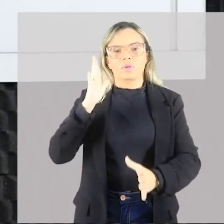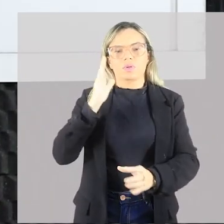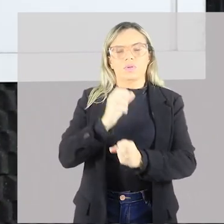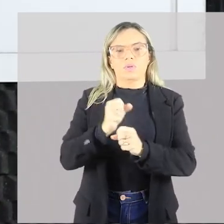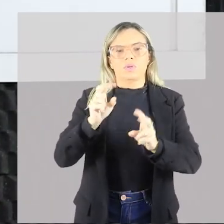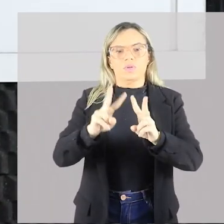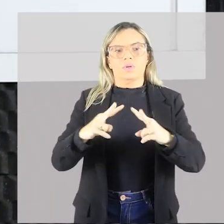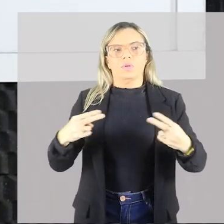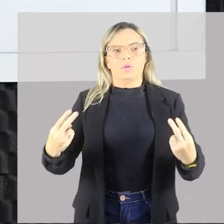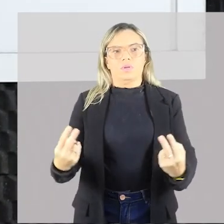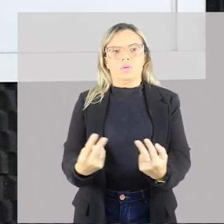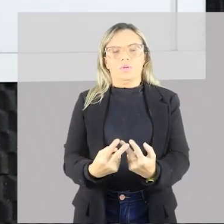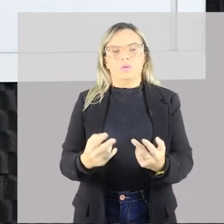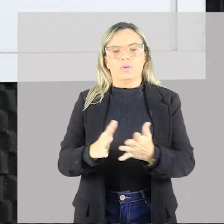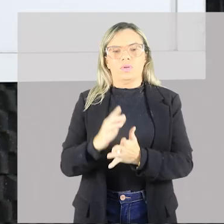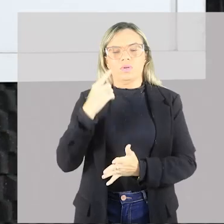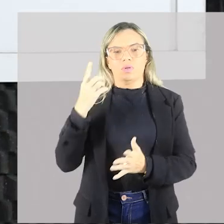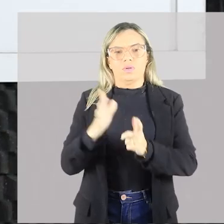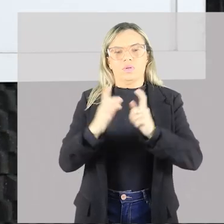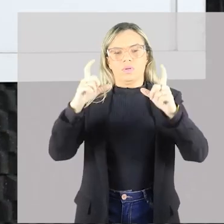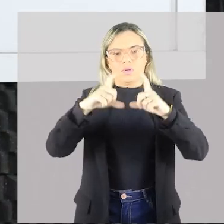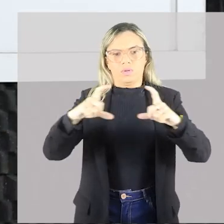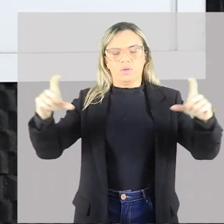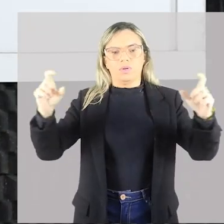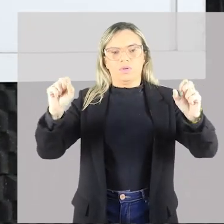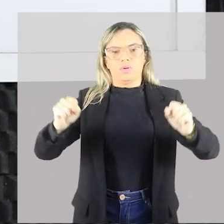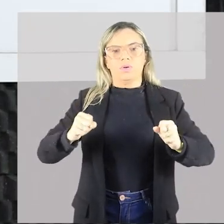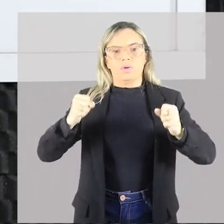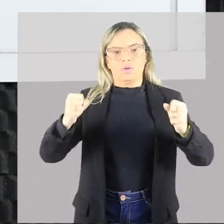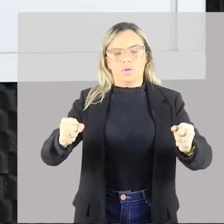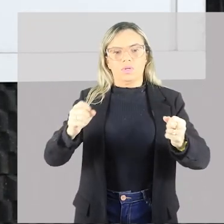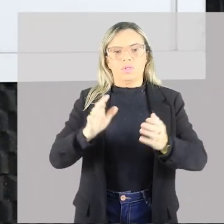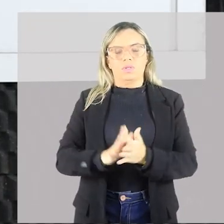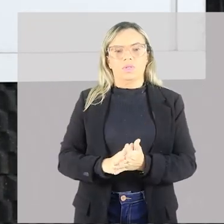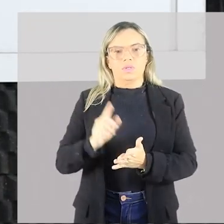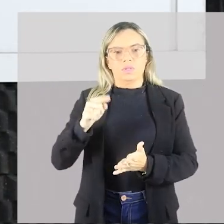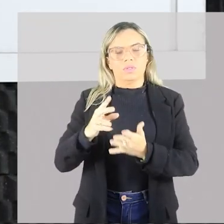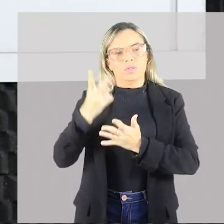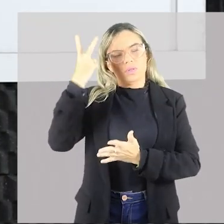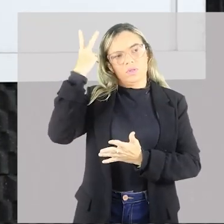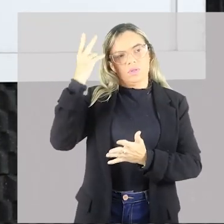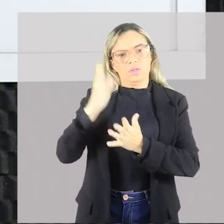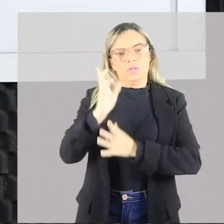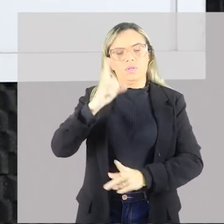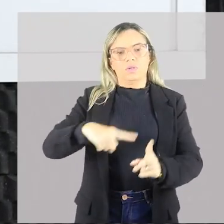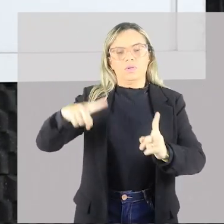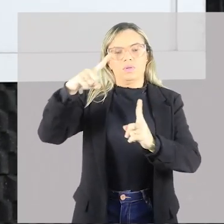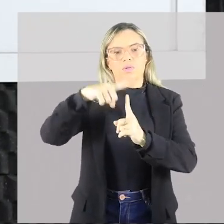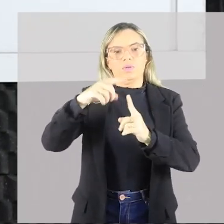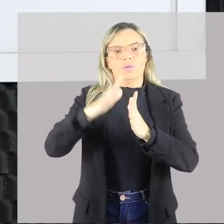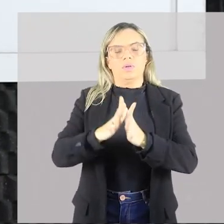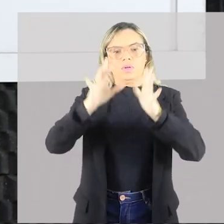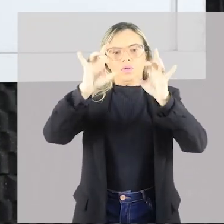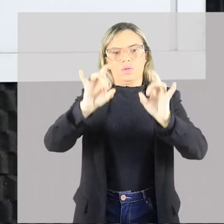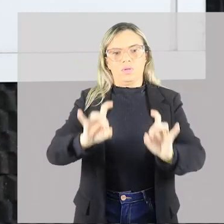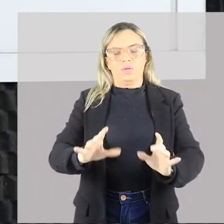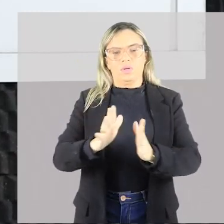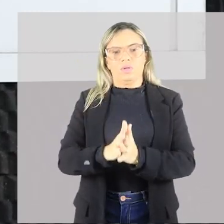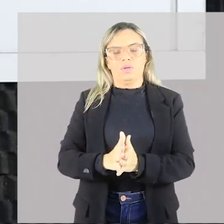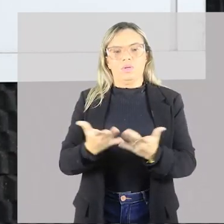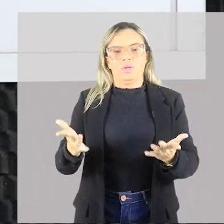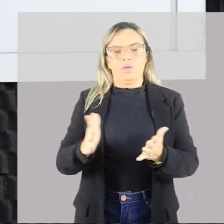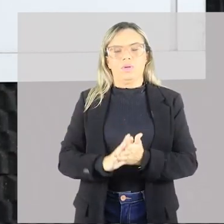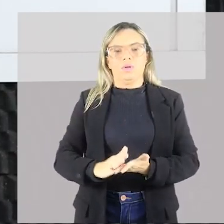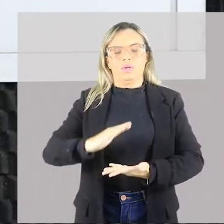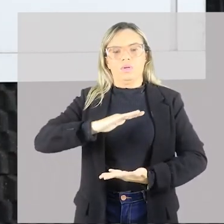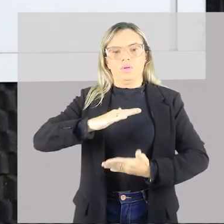o volume, e essas formas podem ser fixas, porque aqui no caso estou falando de um tipo específico de paralelepípedo,